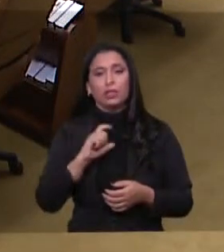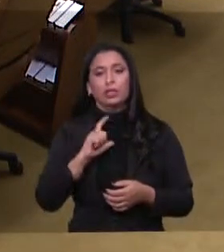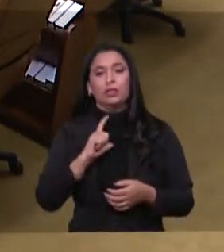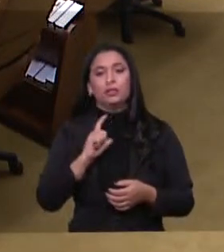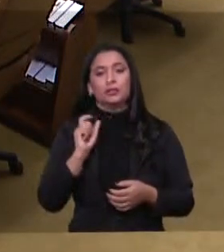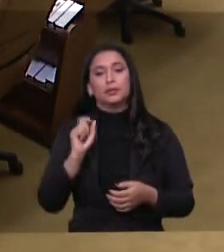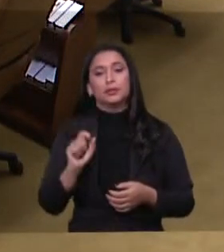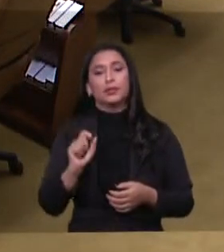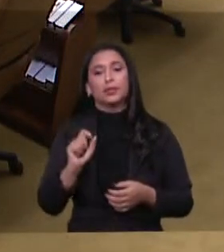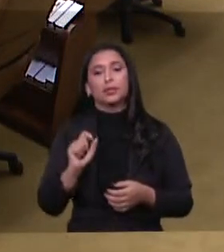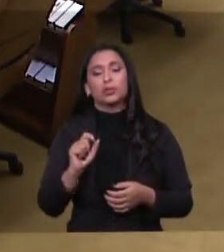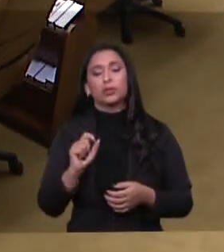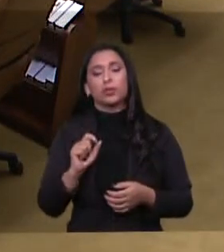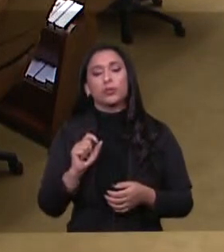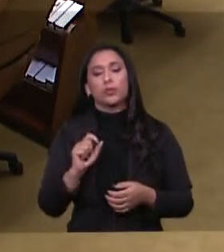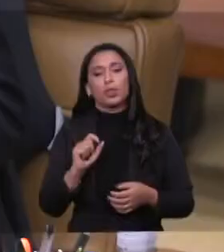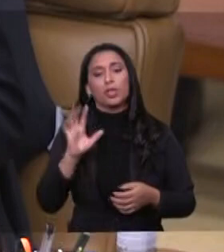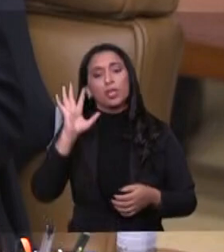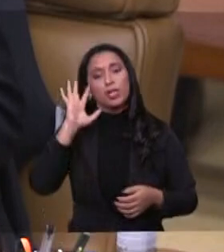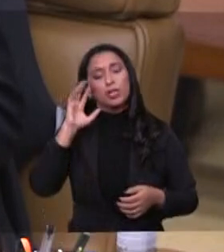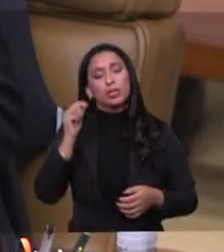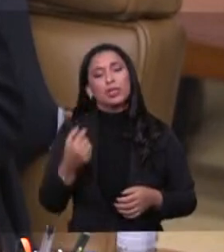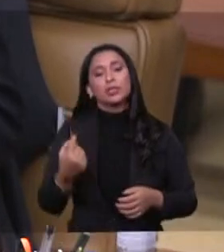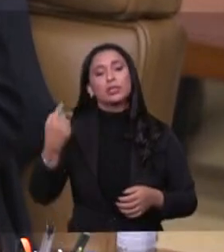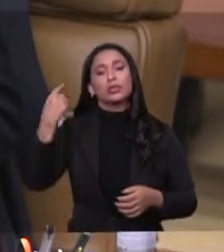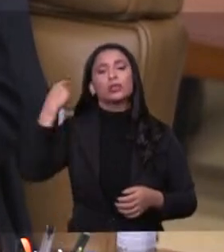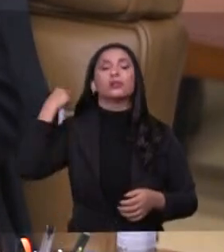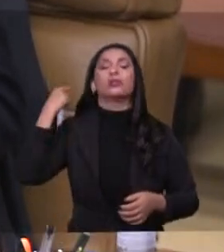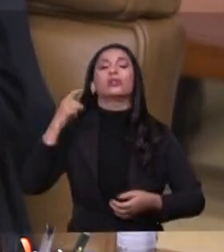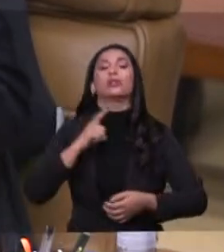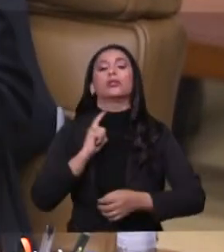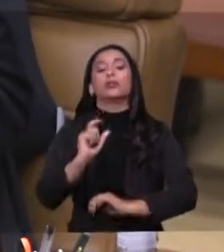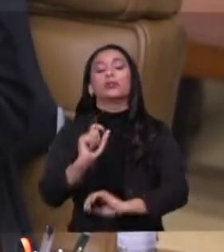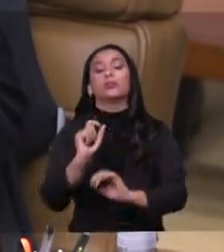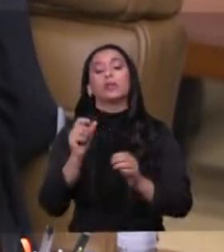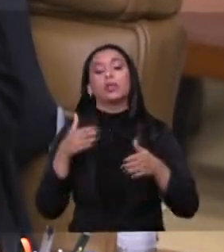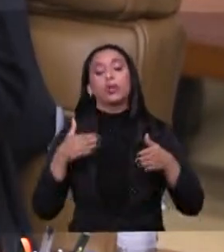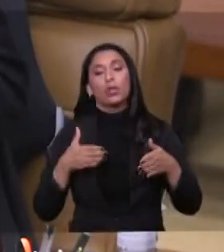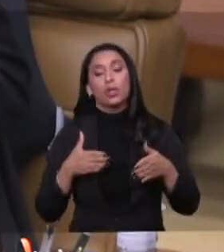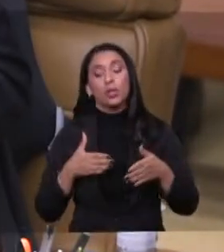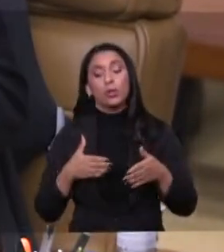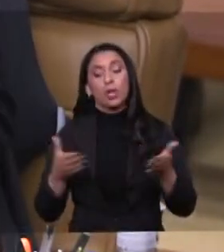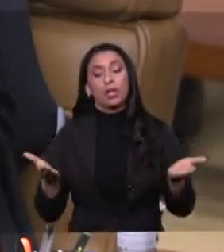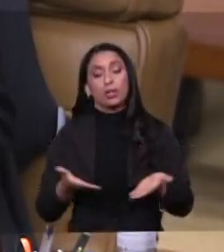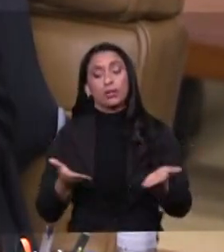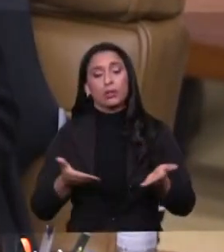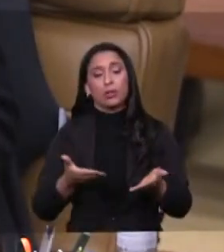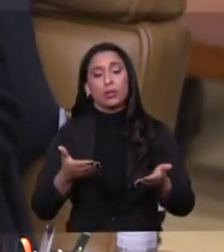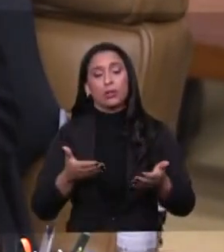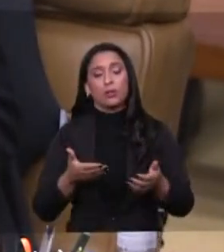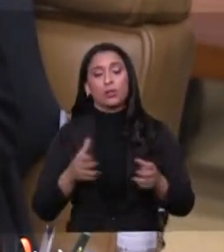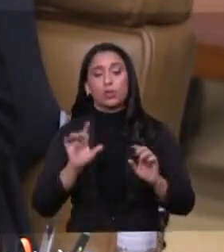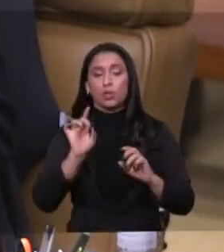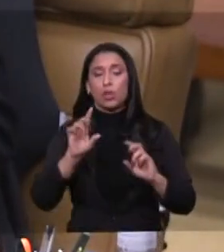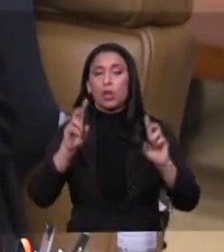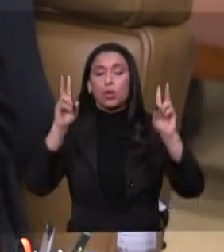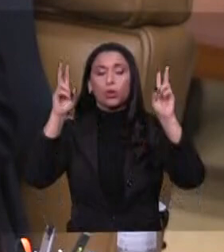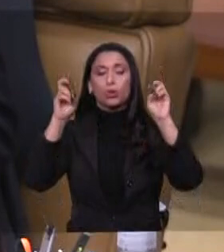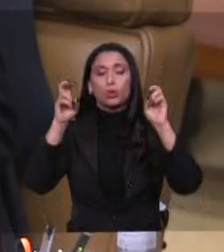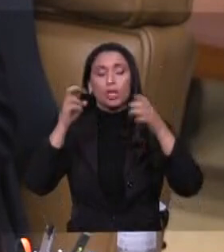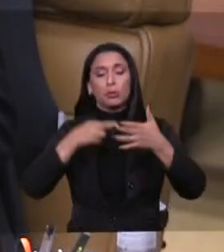de ordem e do quanto decidido naquele momento, eu fico limitado à apreciação. André Mendonça, ministro do STF. Geral